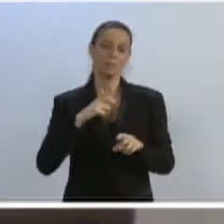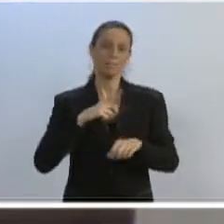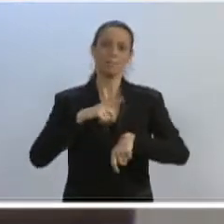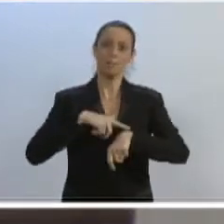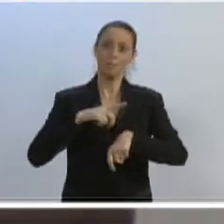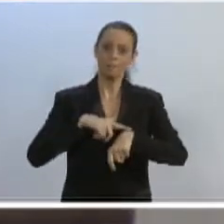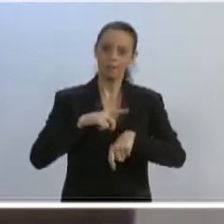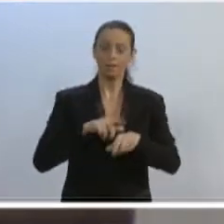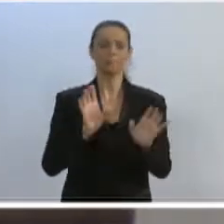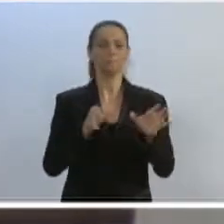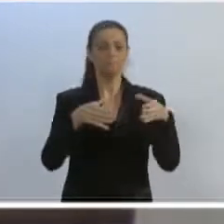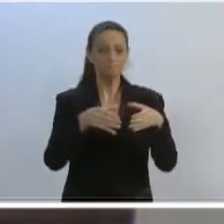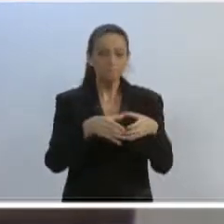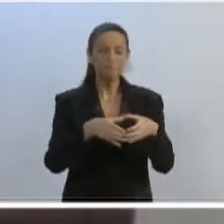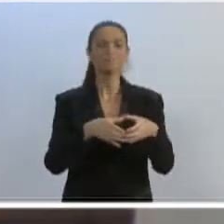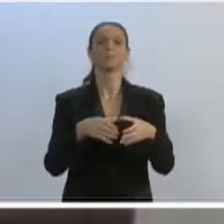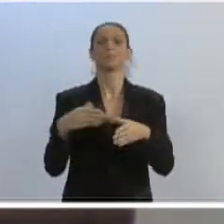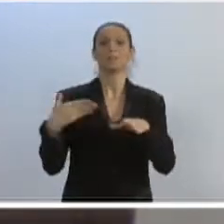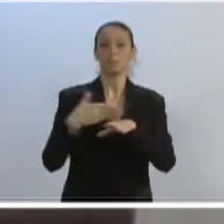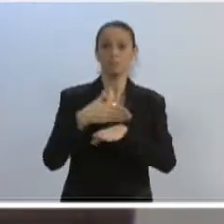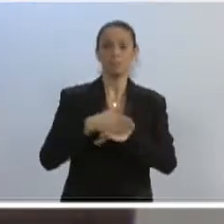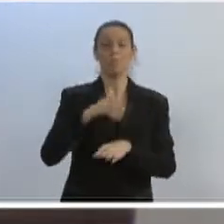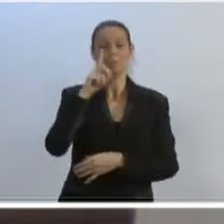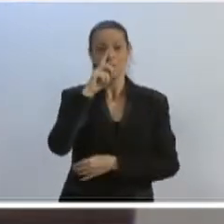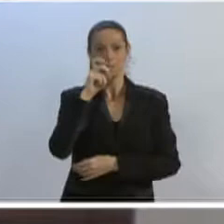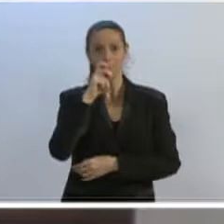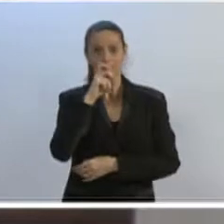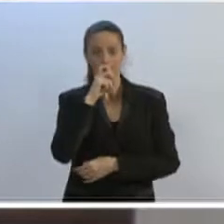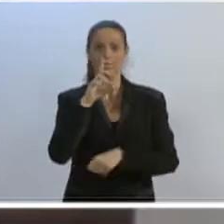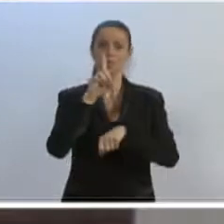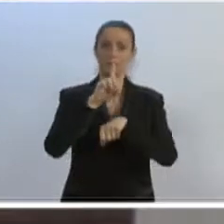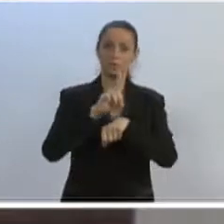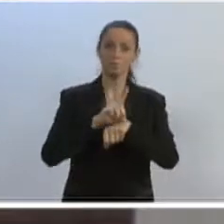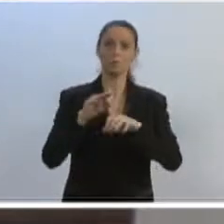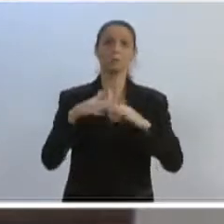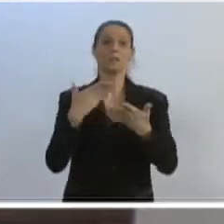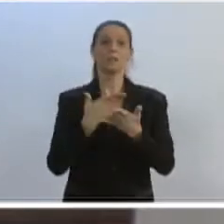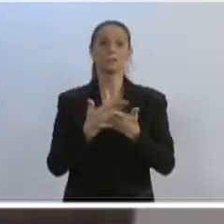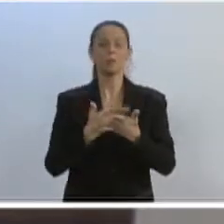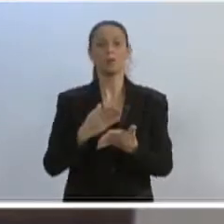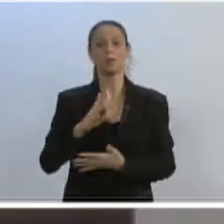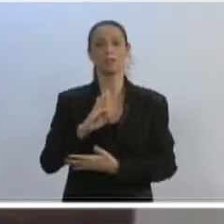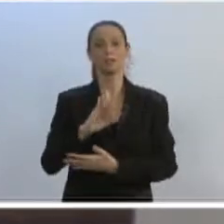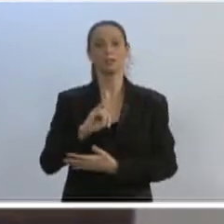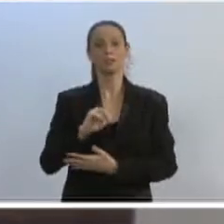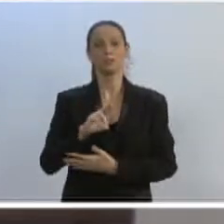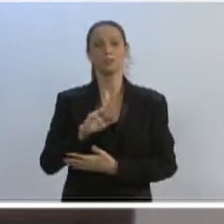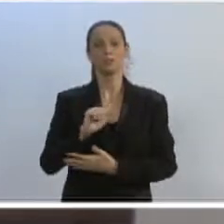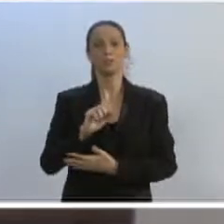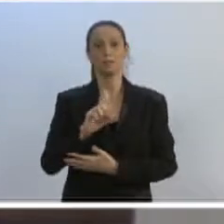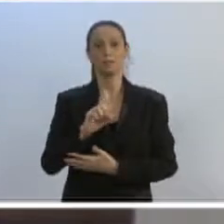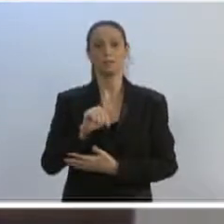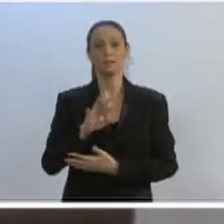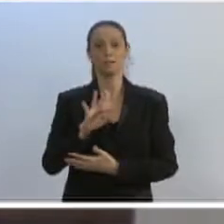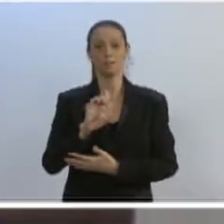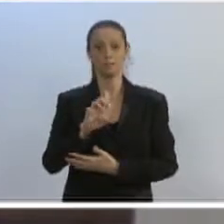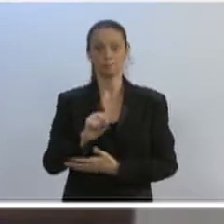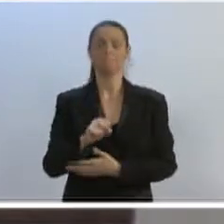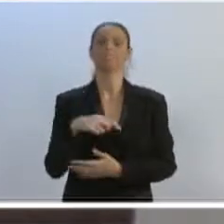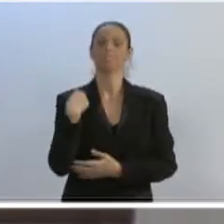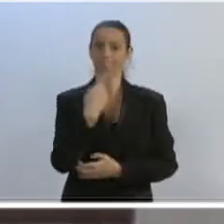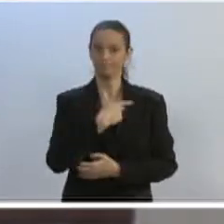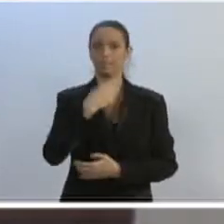mães é diretora do colégio tiradentes sabemos da situação